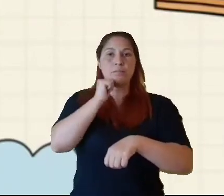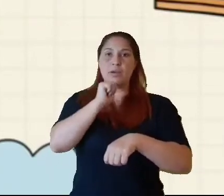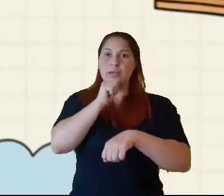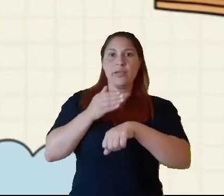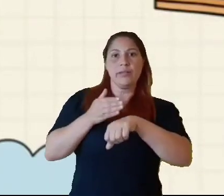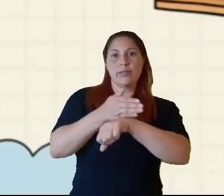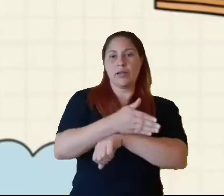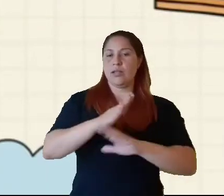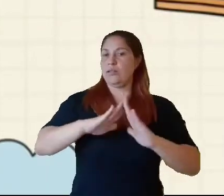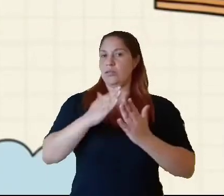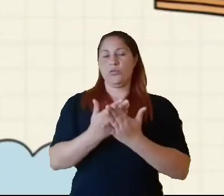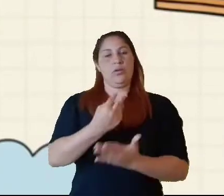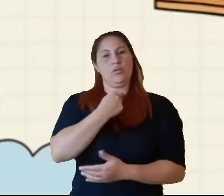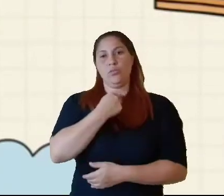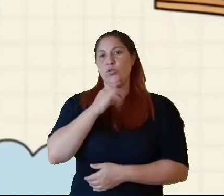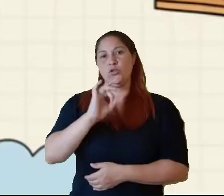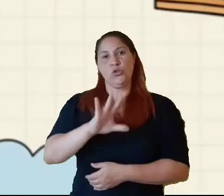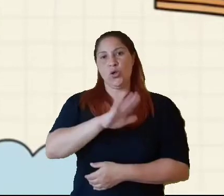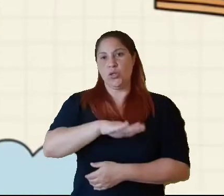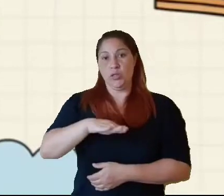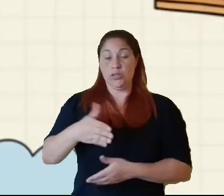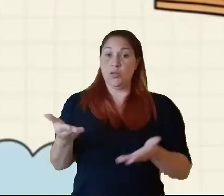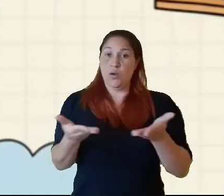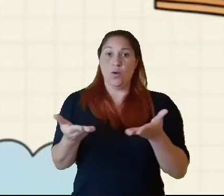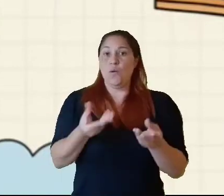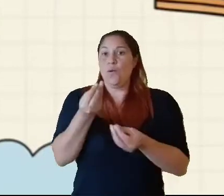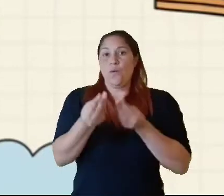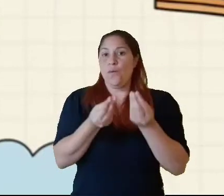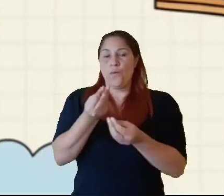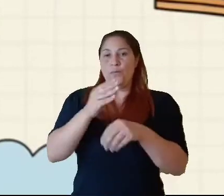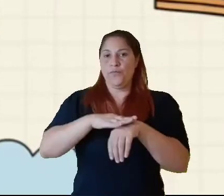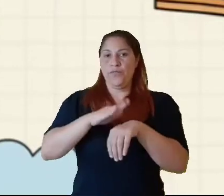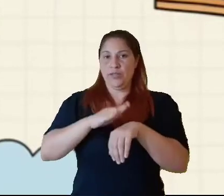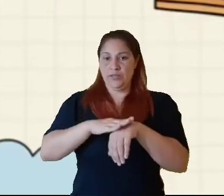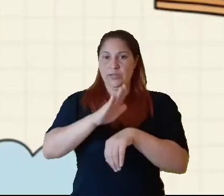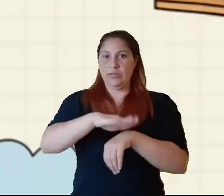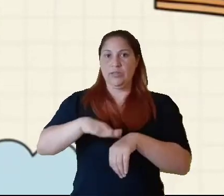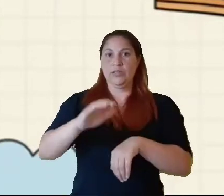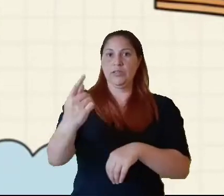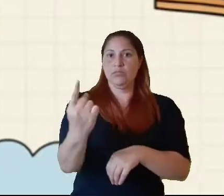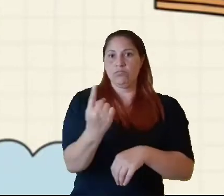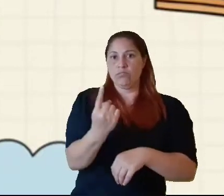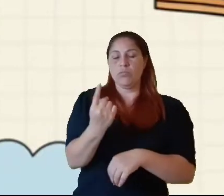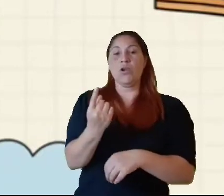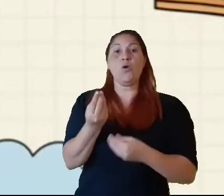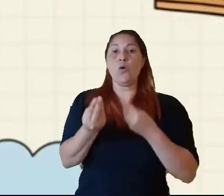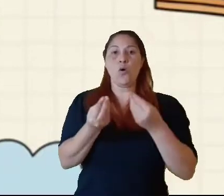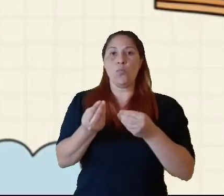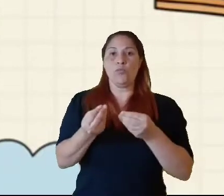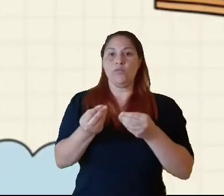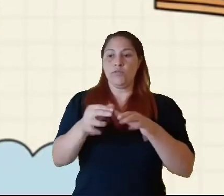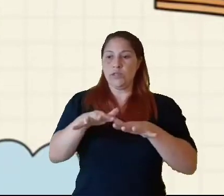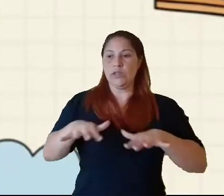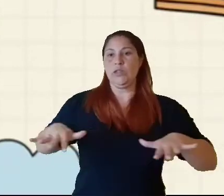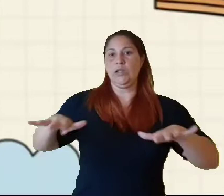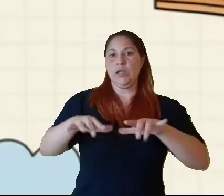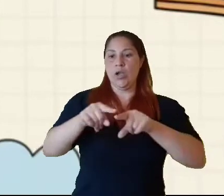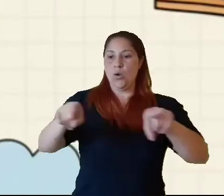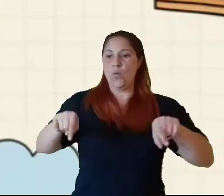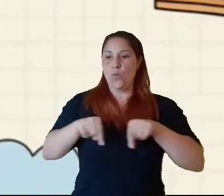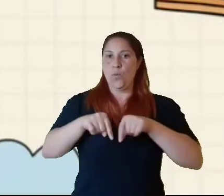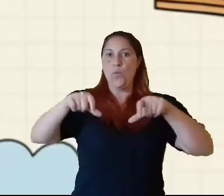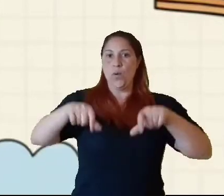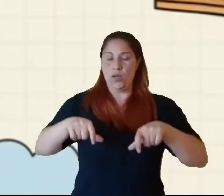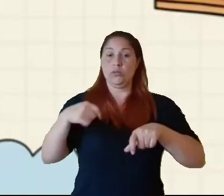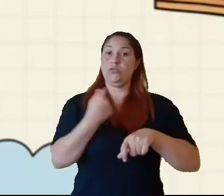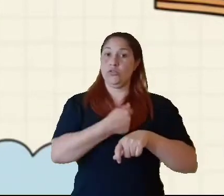são as crianças que vão entrar. Então, nesse primeiro momento, como é que a gente vai fazer esse acolhimento das crianças? Vai ser no pátio, vai ser na quadra? A gente já